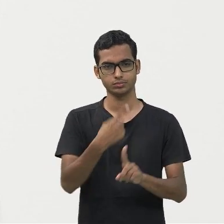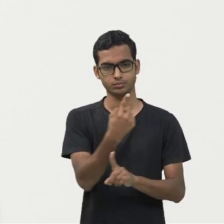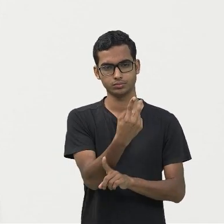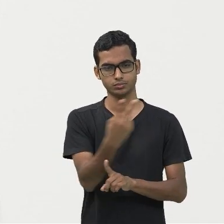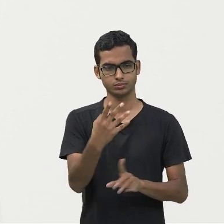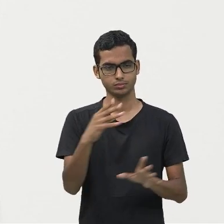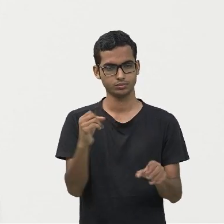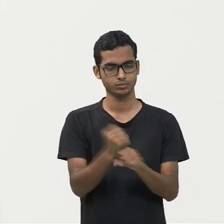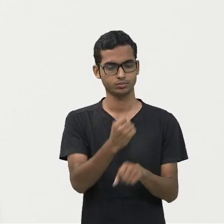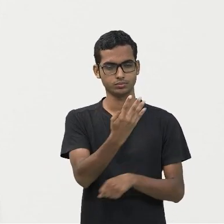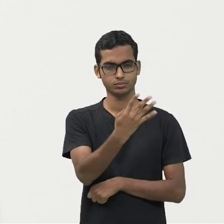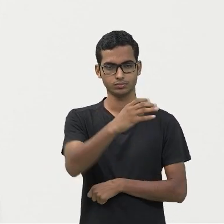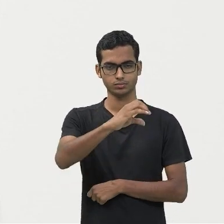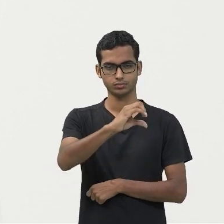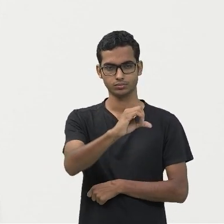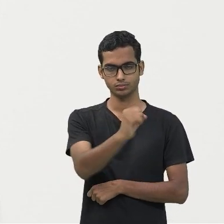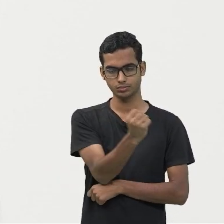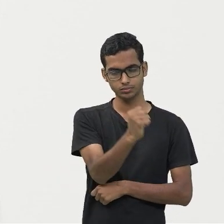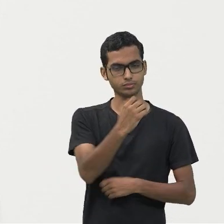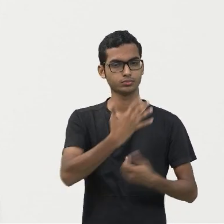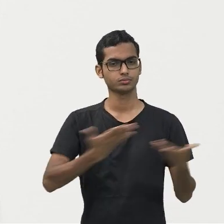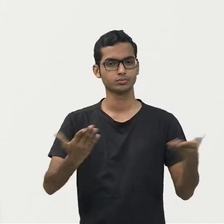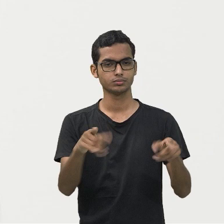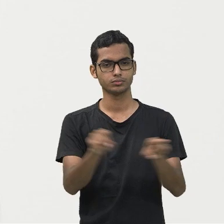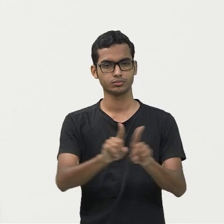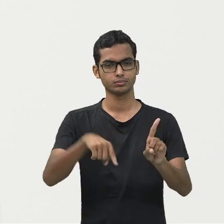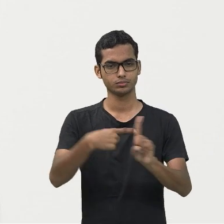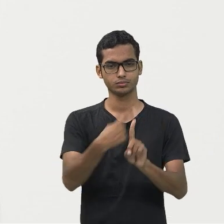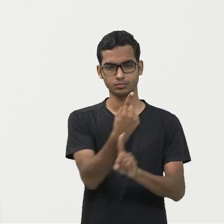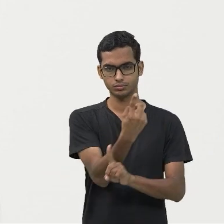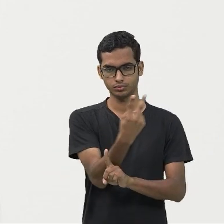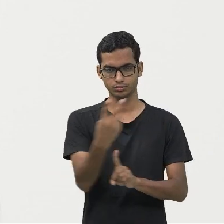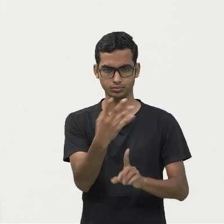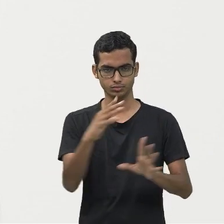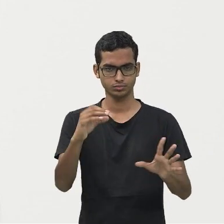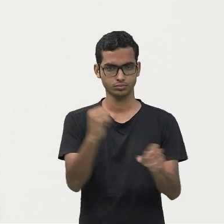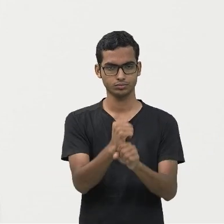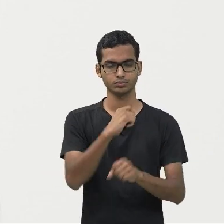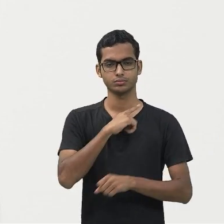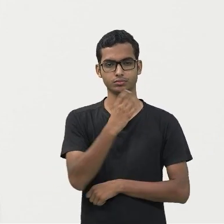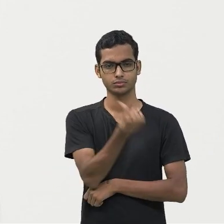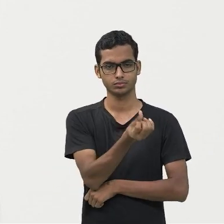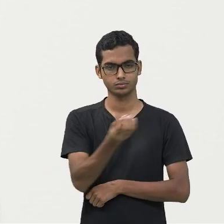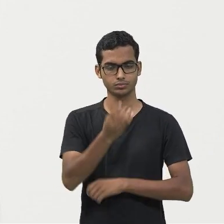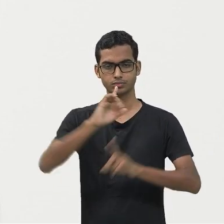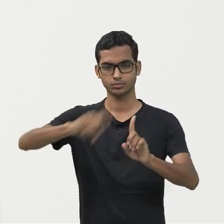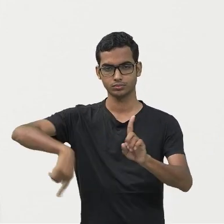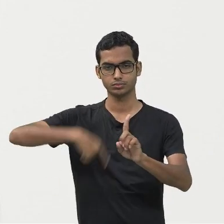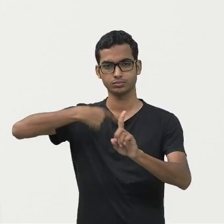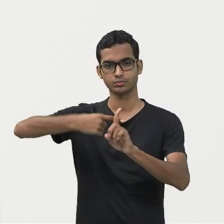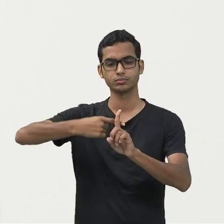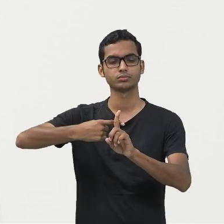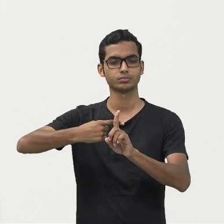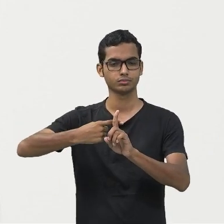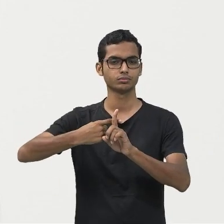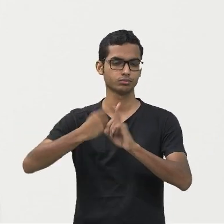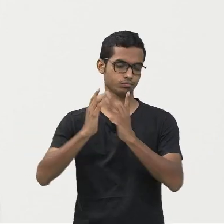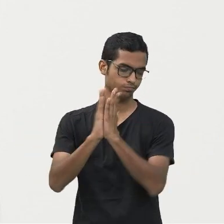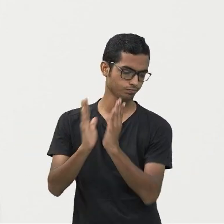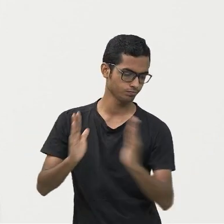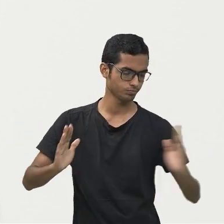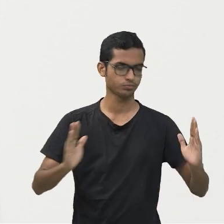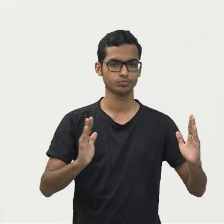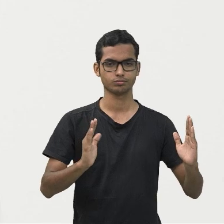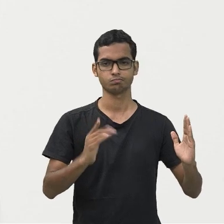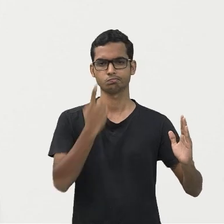12, 48. Mais 12, 60. E assim por diante.